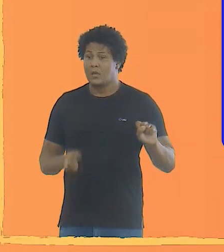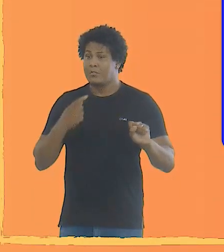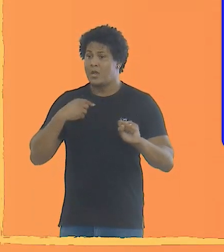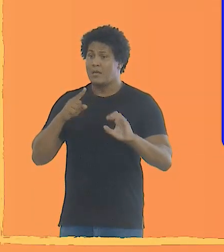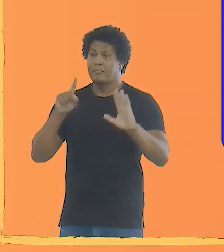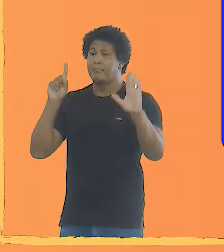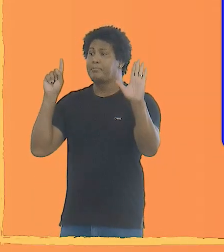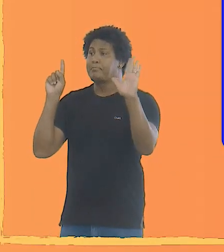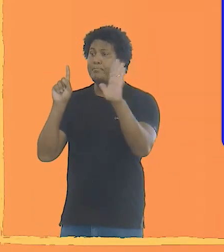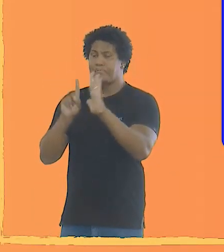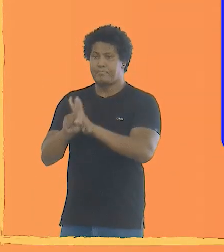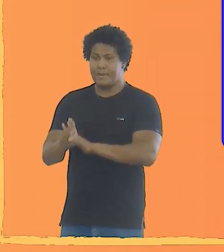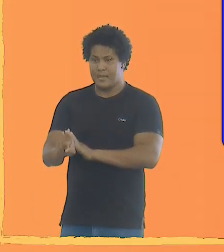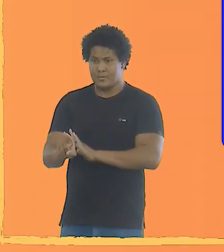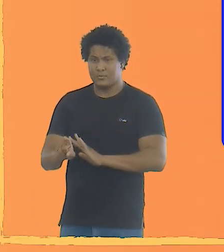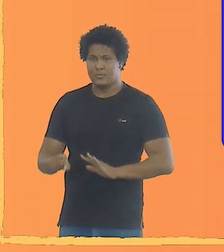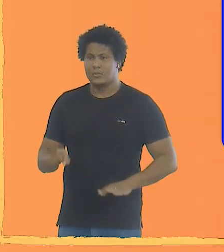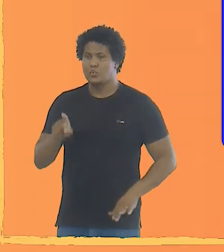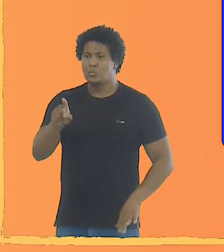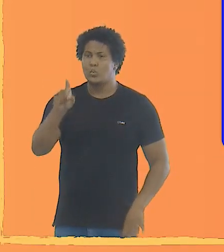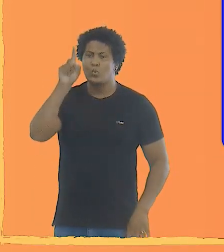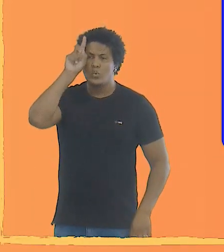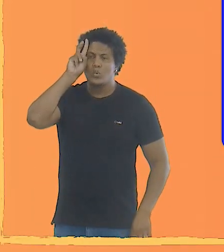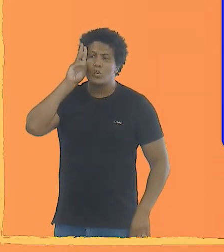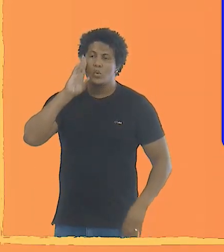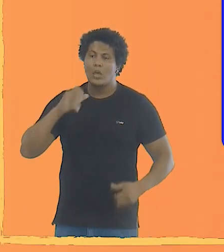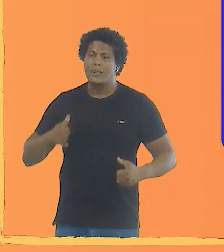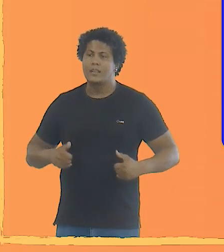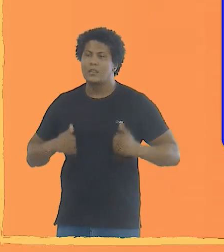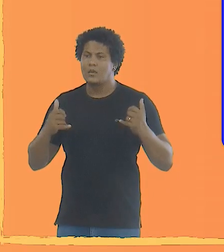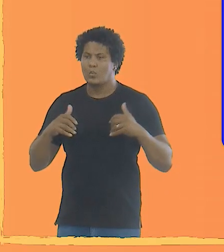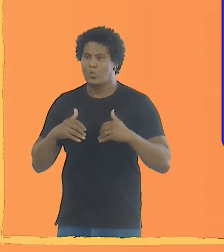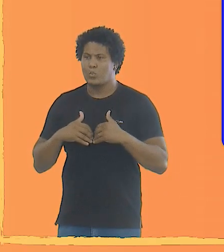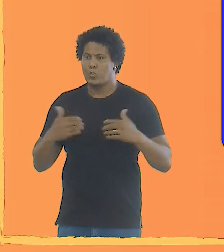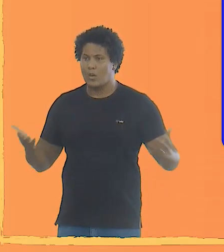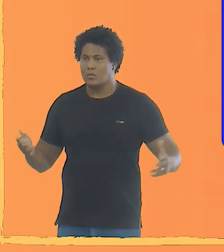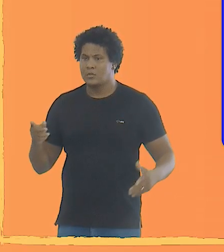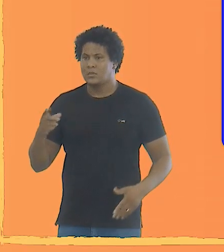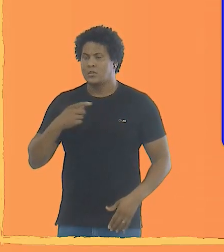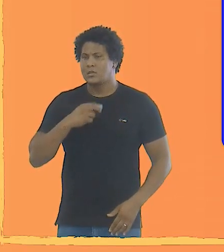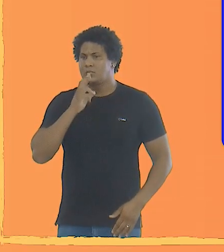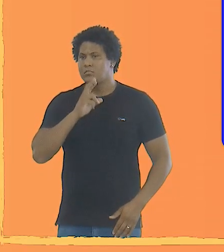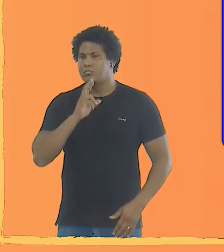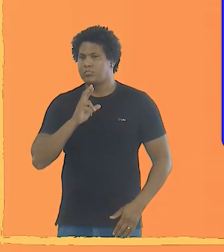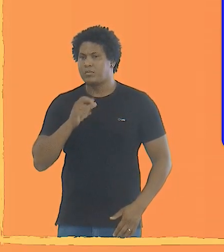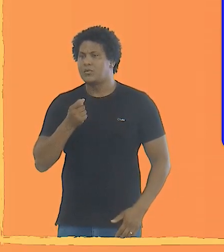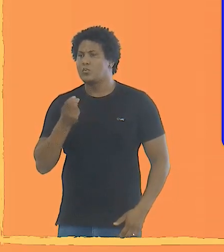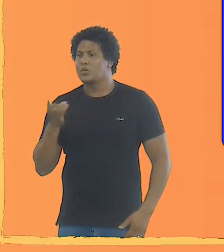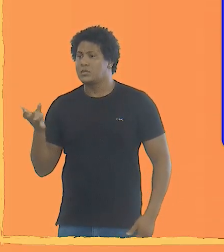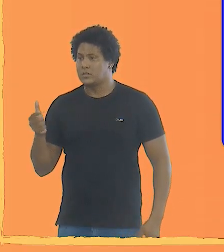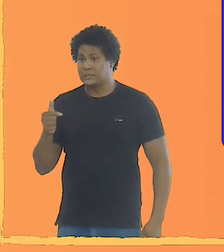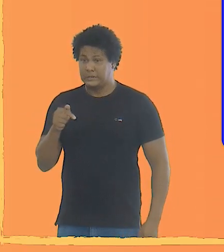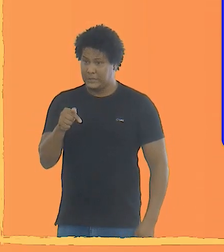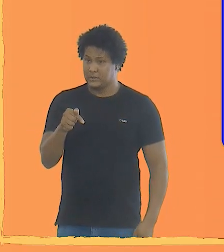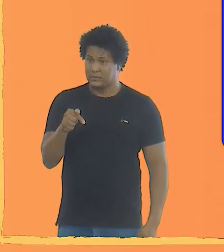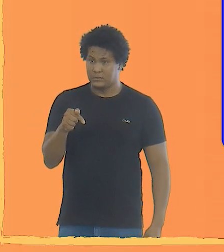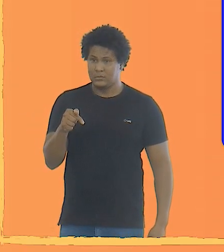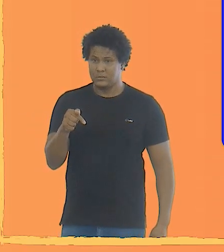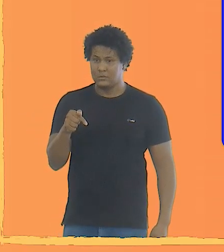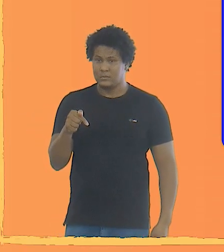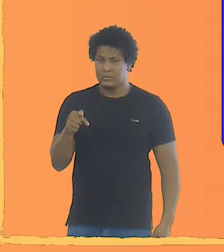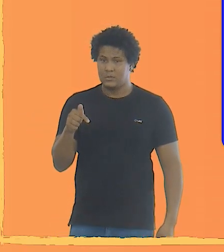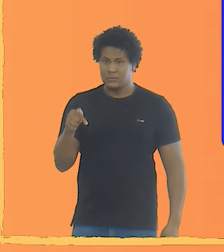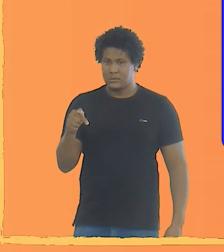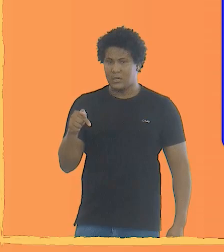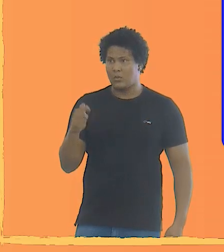é o dia da semana do teu aniversário? Quantas respostas eu tenho para essa pergunta? 7. O teu aniversário ou